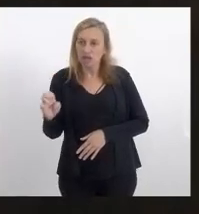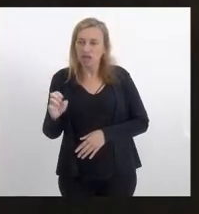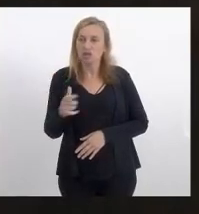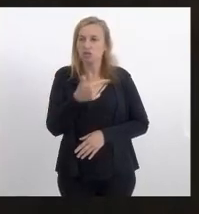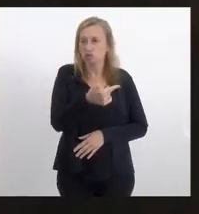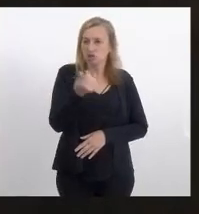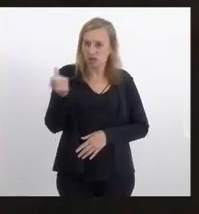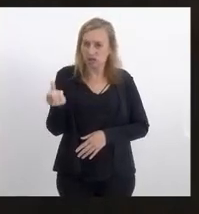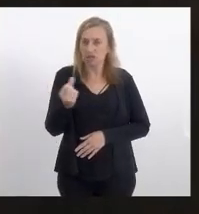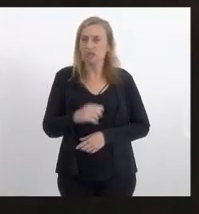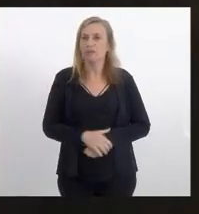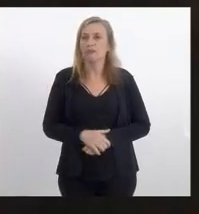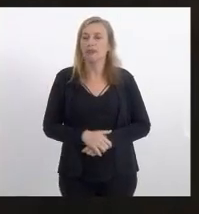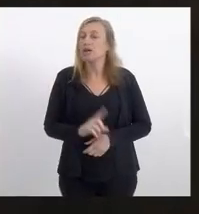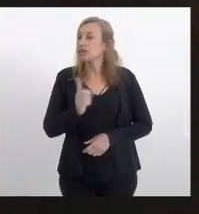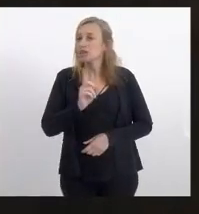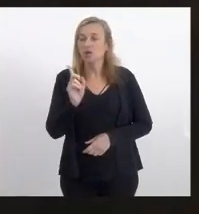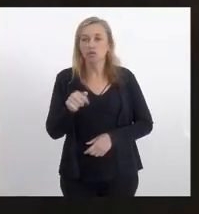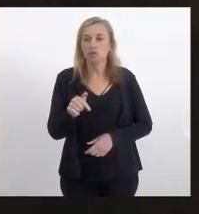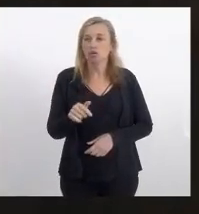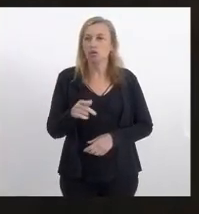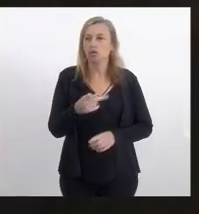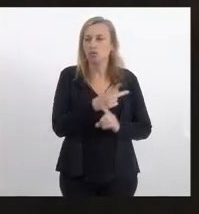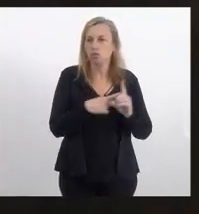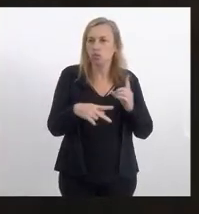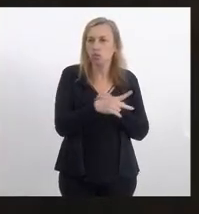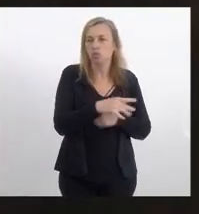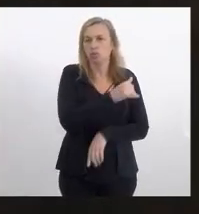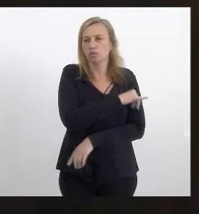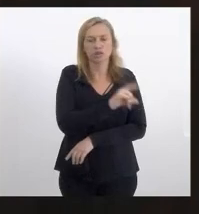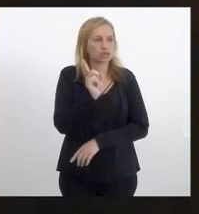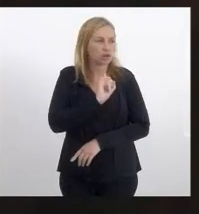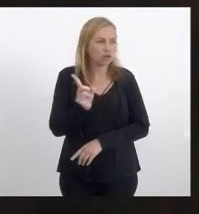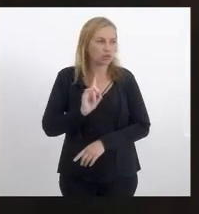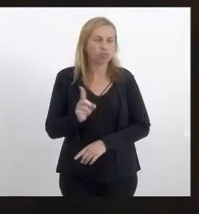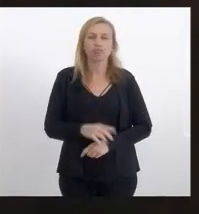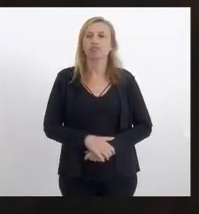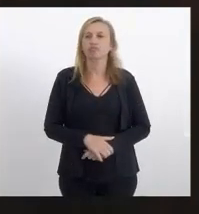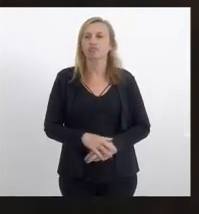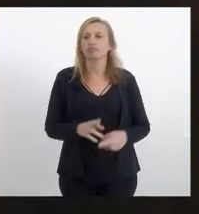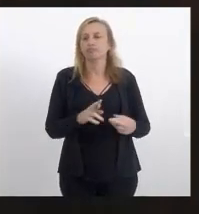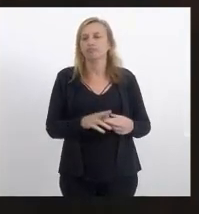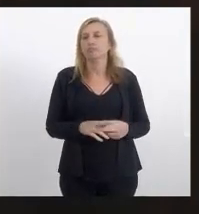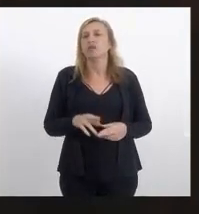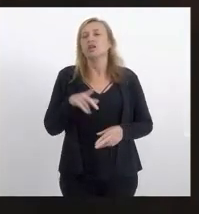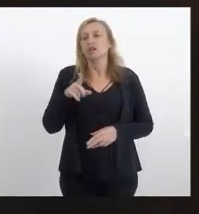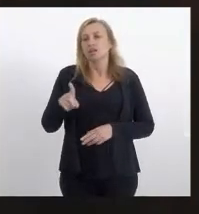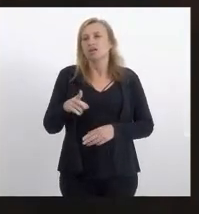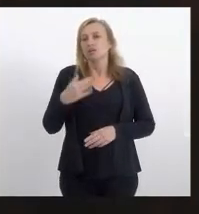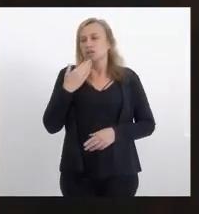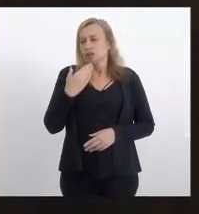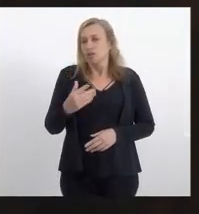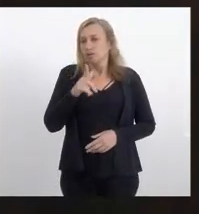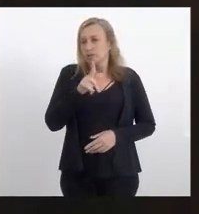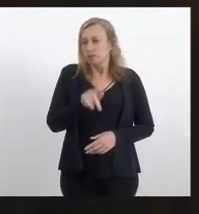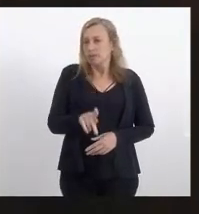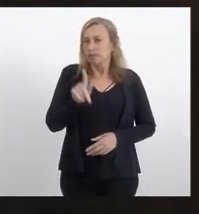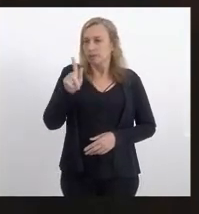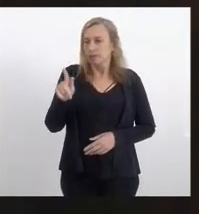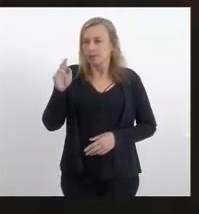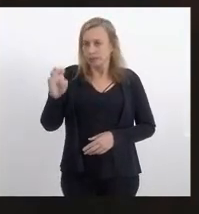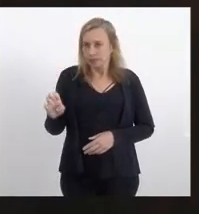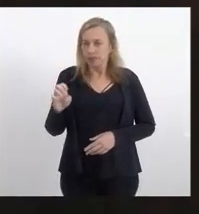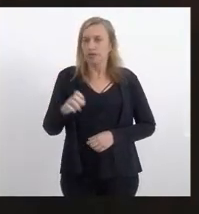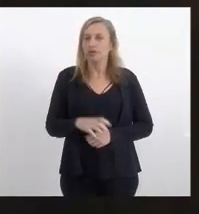e de 2016 e não foi o rei previdência o autor disso Ah tá isso foi um parecer da pgr e